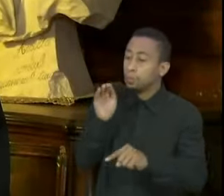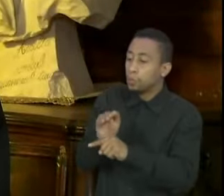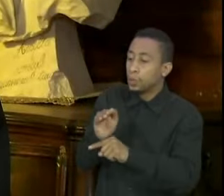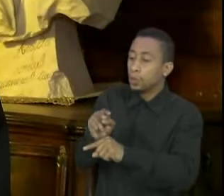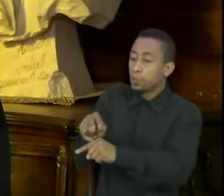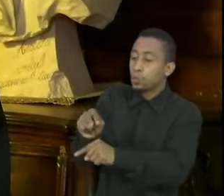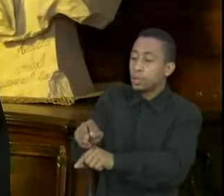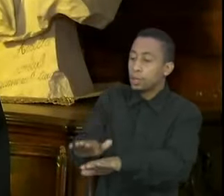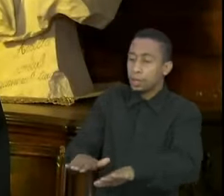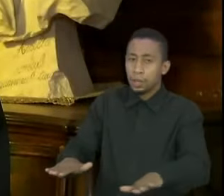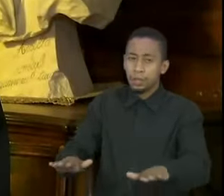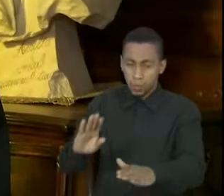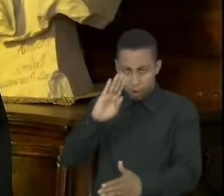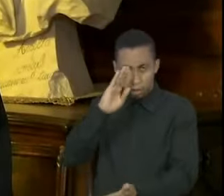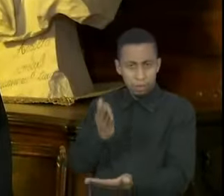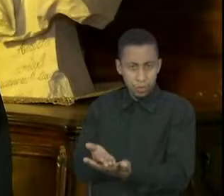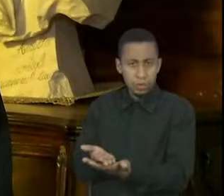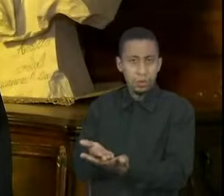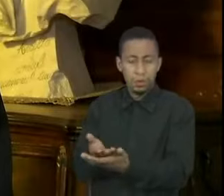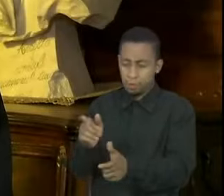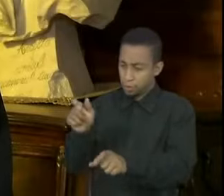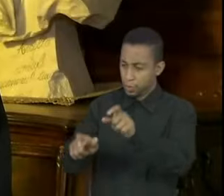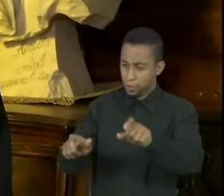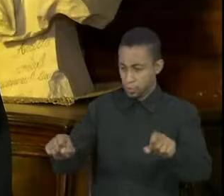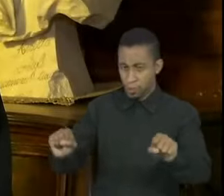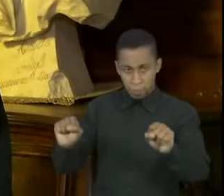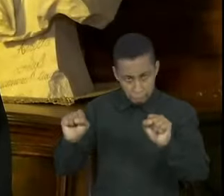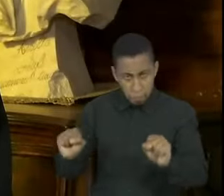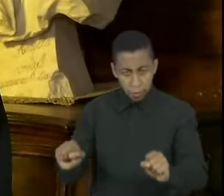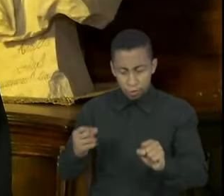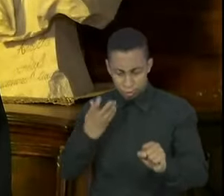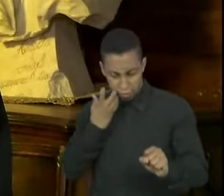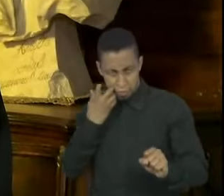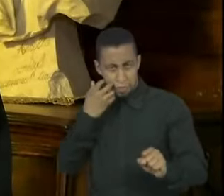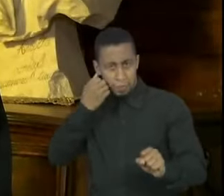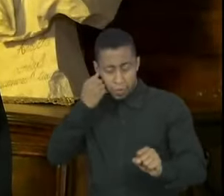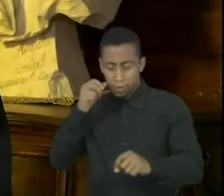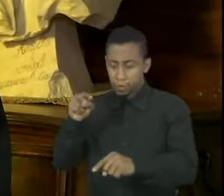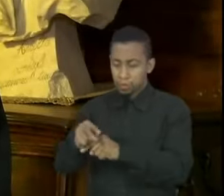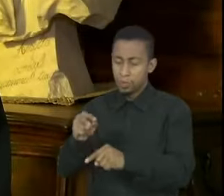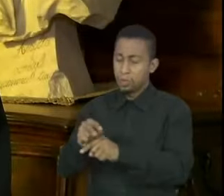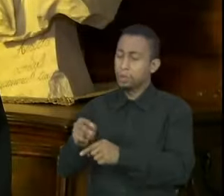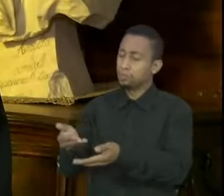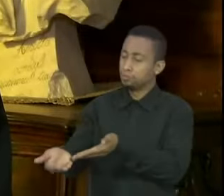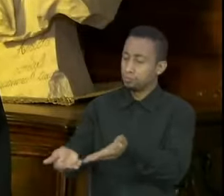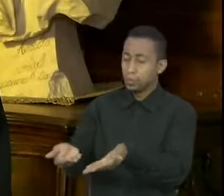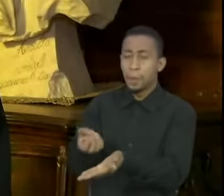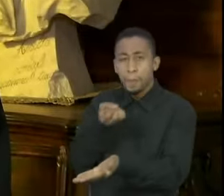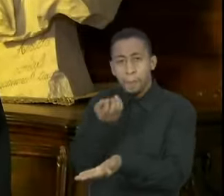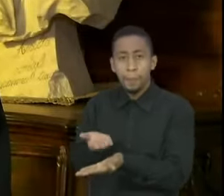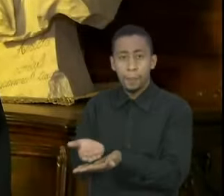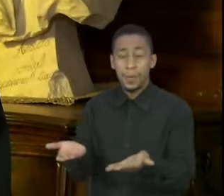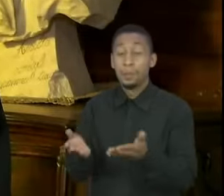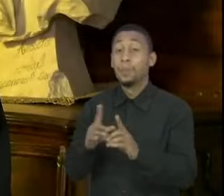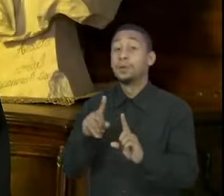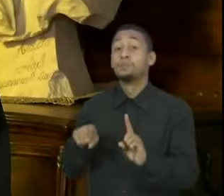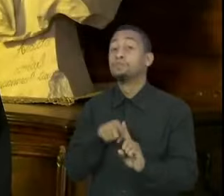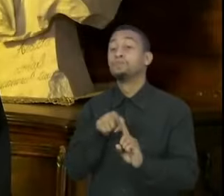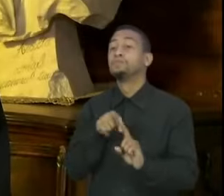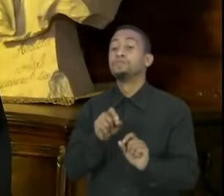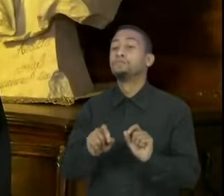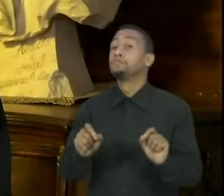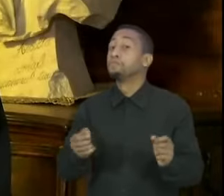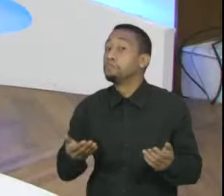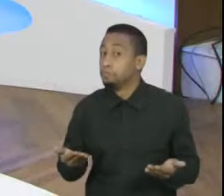criança a gente acredita assim que as pessoas possam adotar criança querendo o bem da criança mas objectivamente